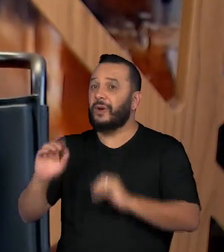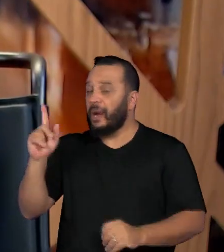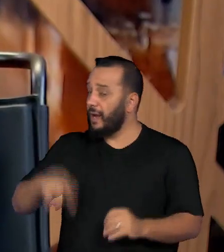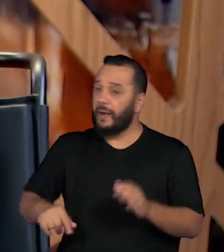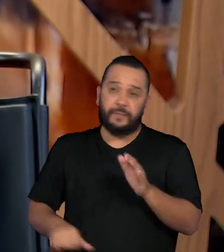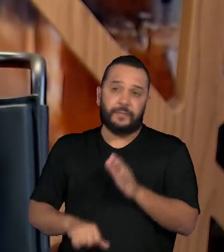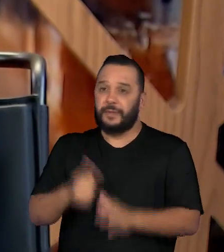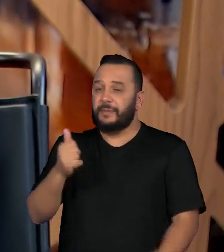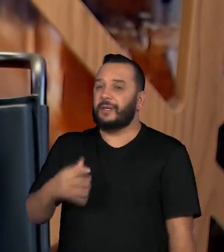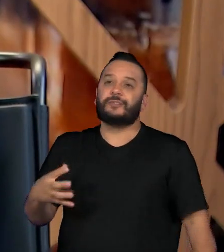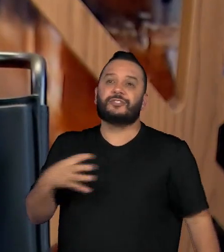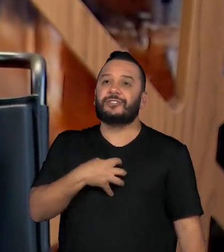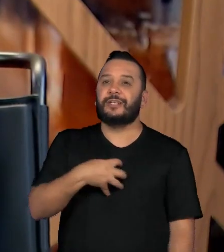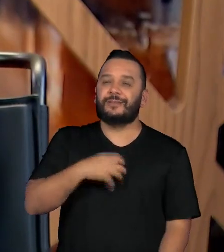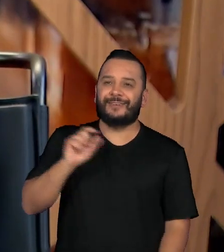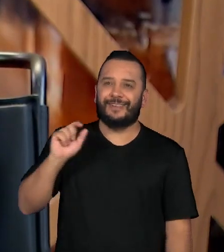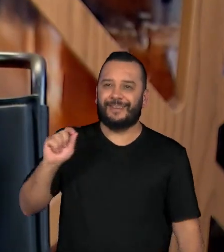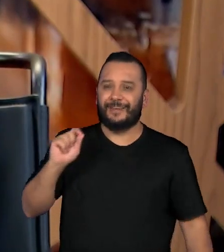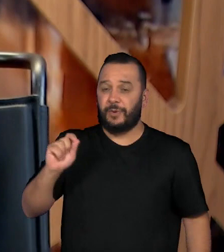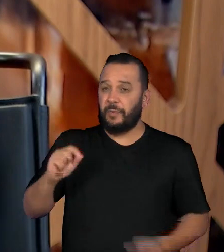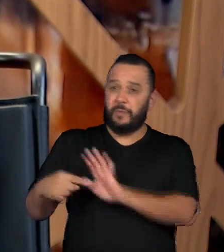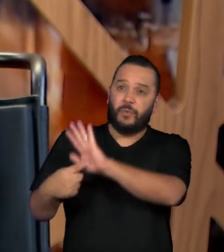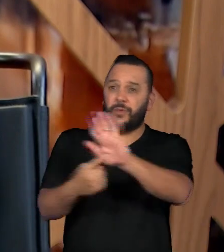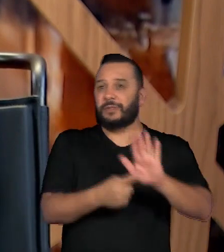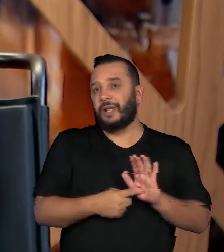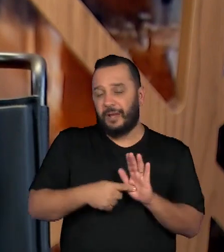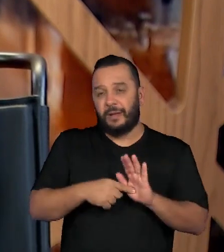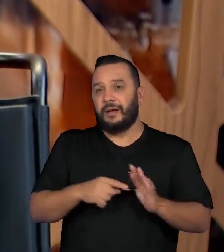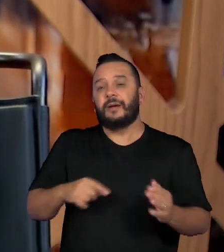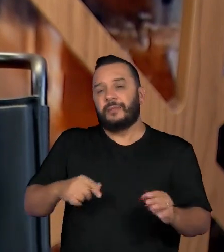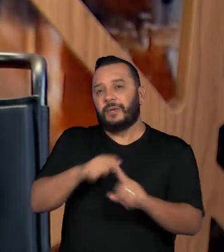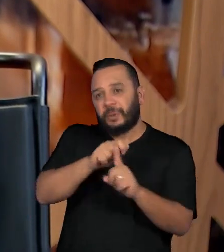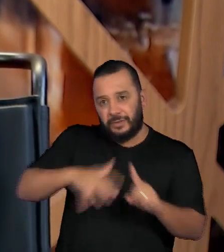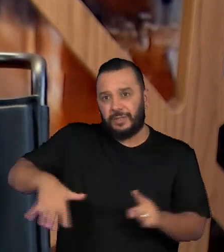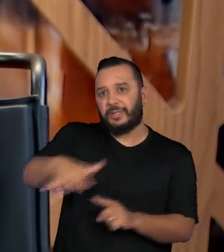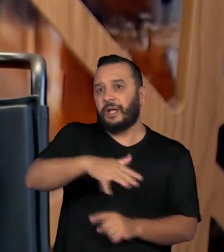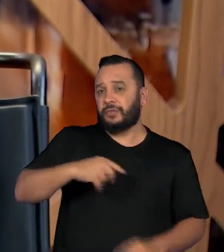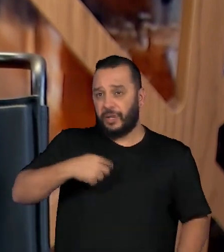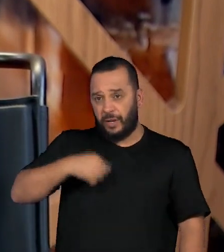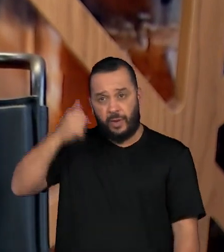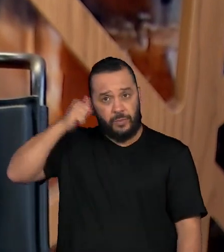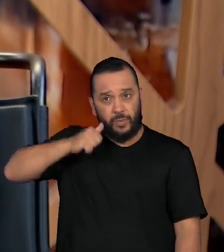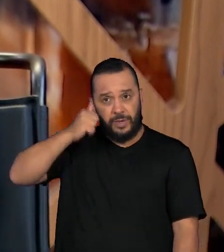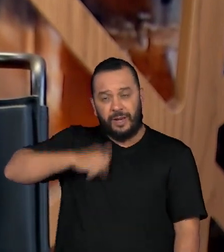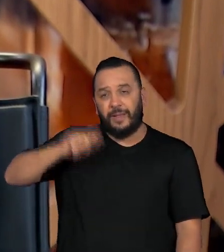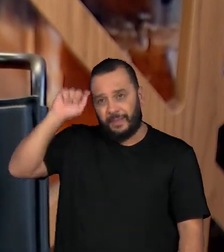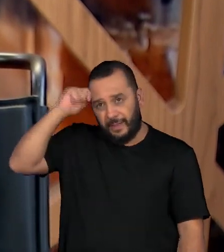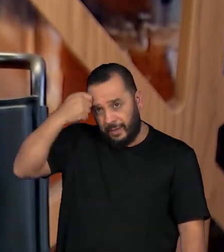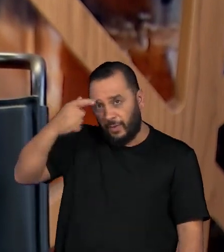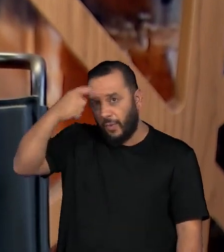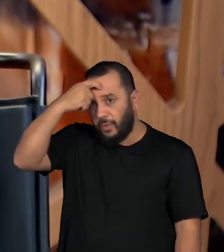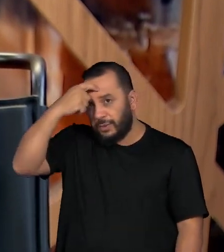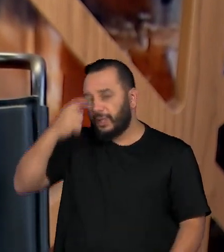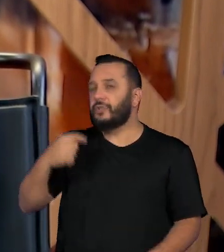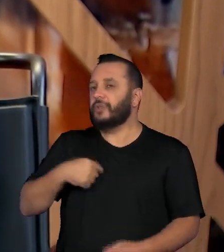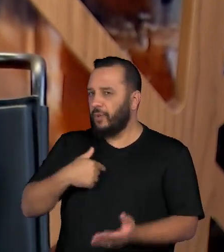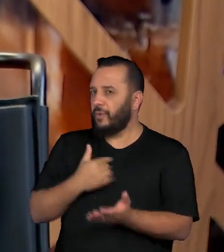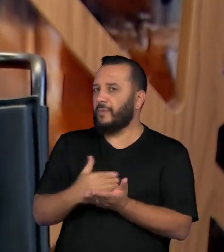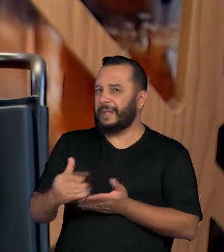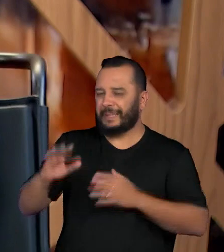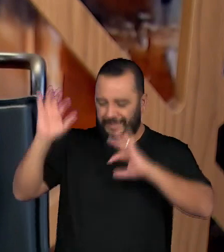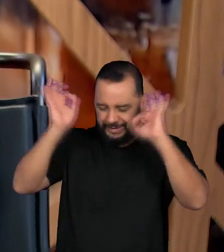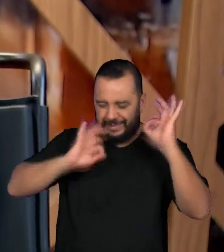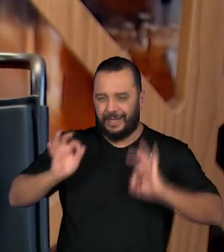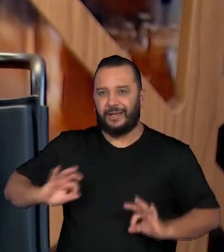maneira que eu me coloquei para o mundo como uma mulher negra consciente. Foi pela estética que eu comecei, né, a me entender